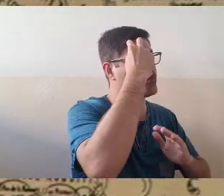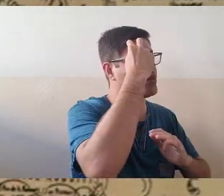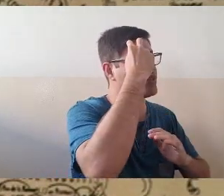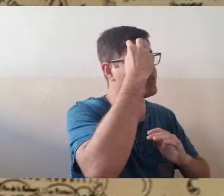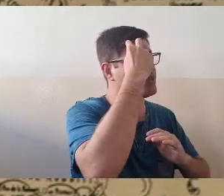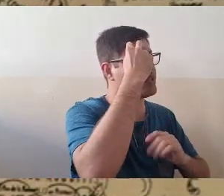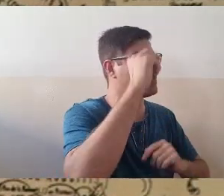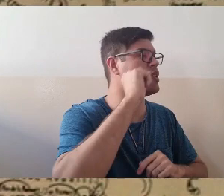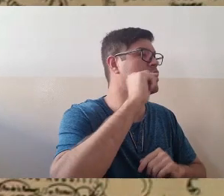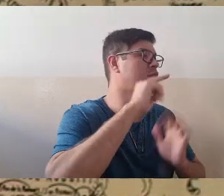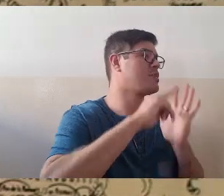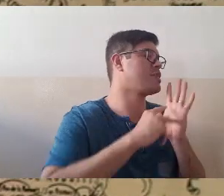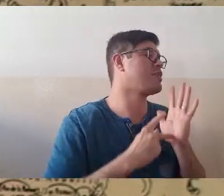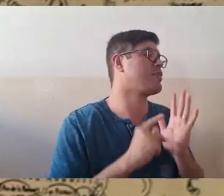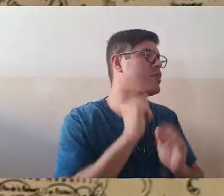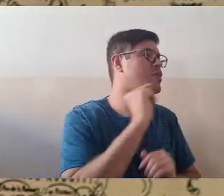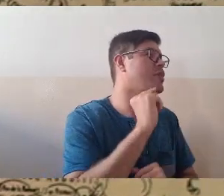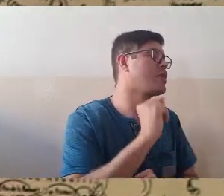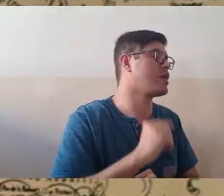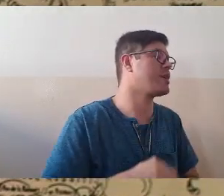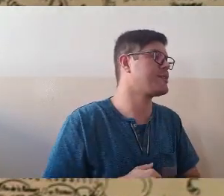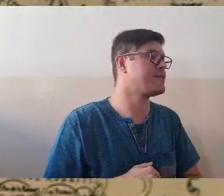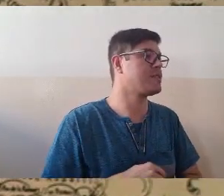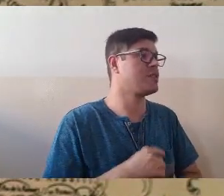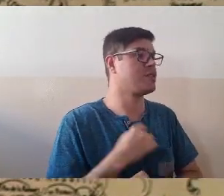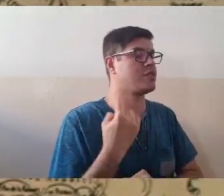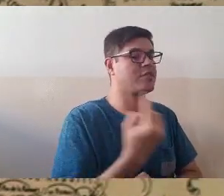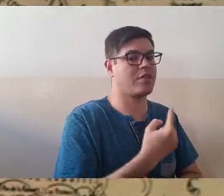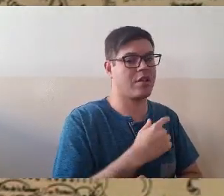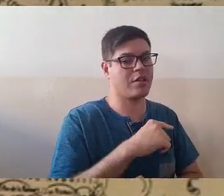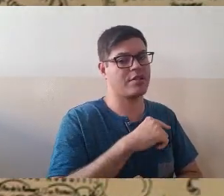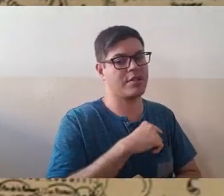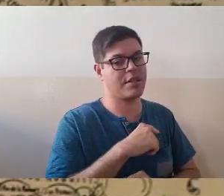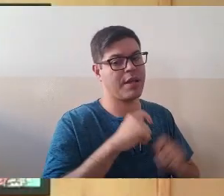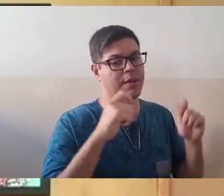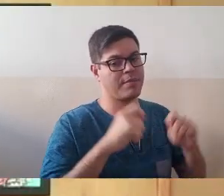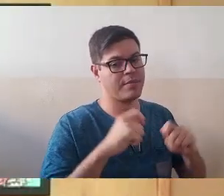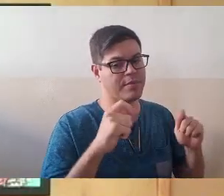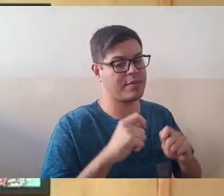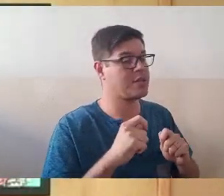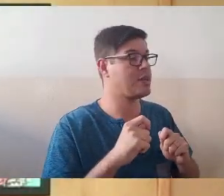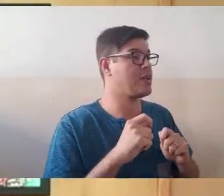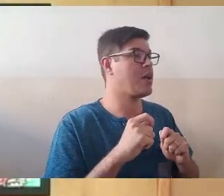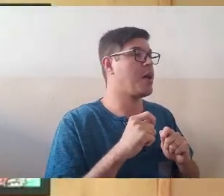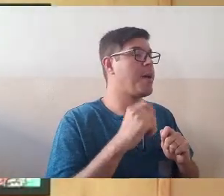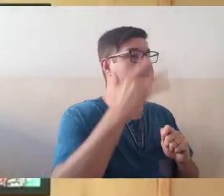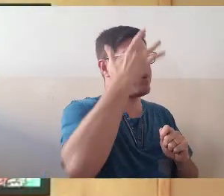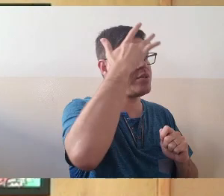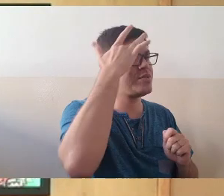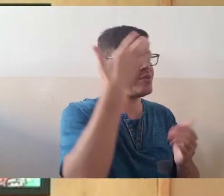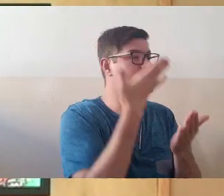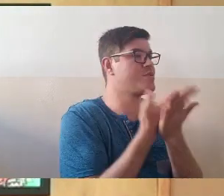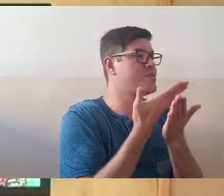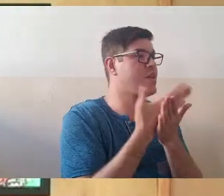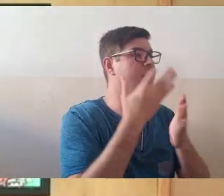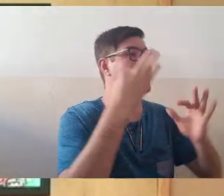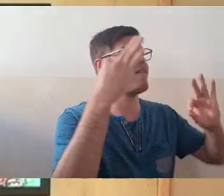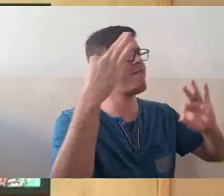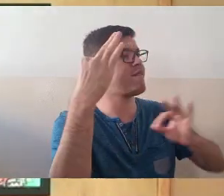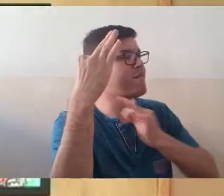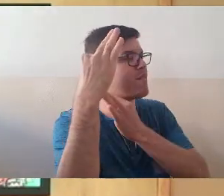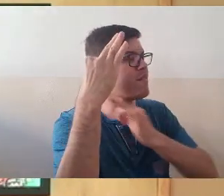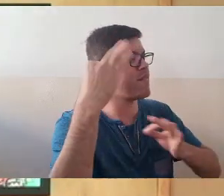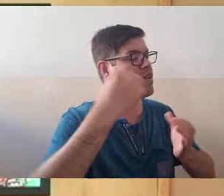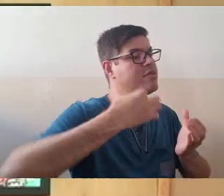O que significa isso? Você me falou já. Nós vamos ter possibilidade de gente estudar violino,